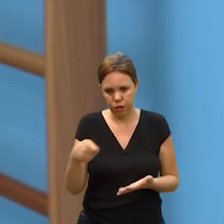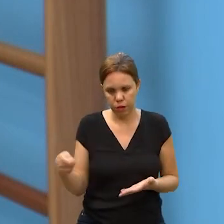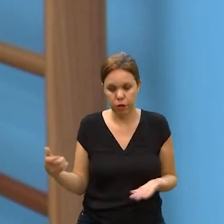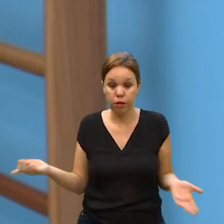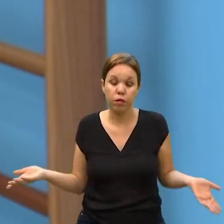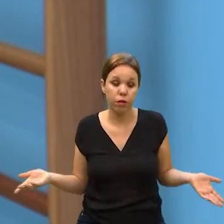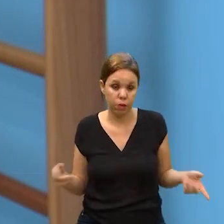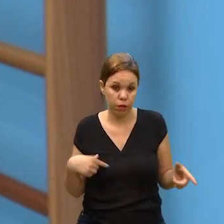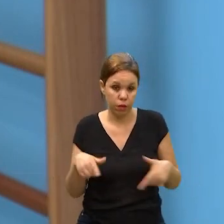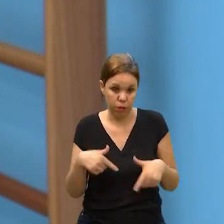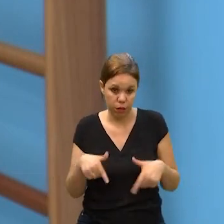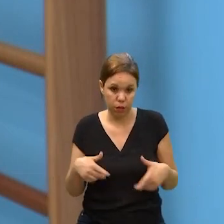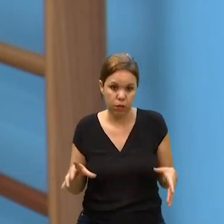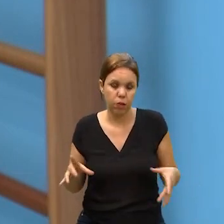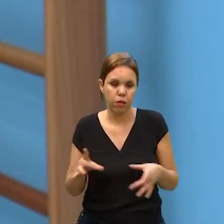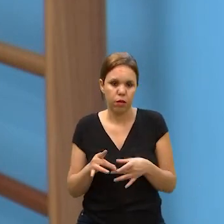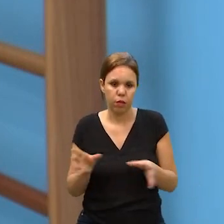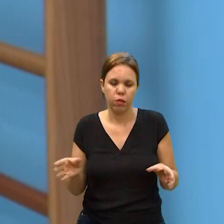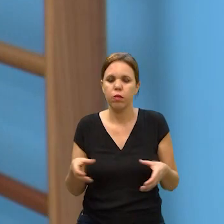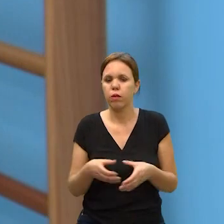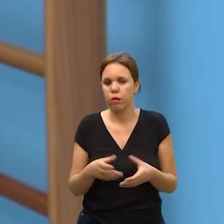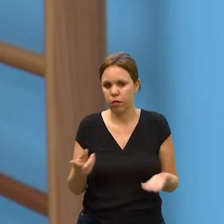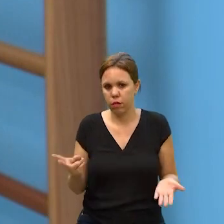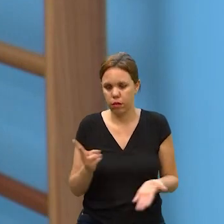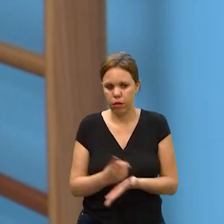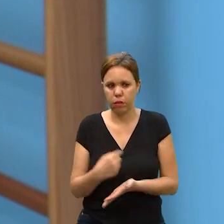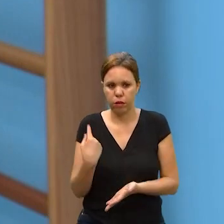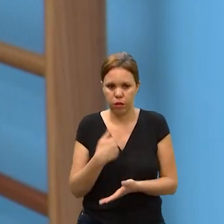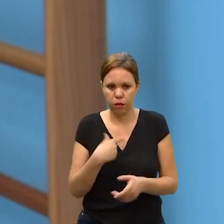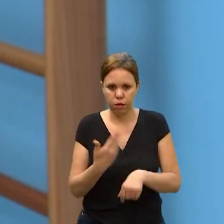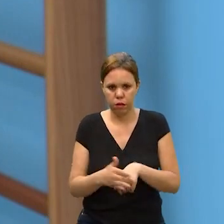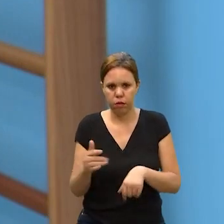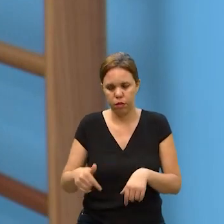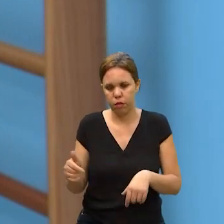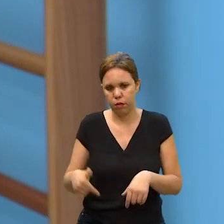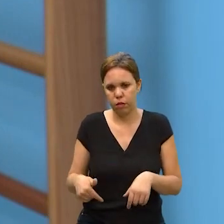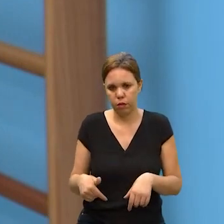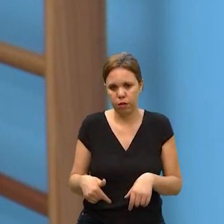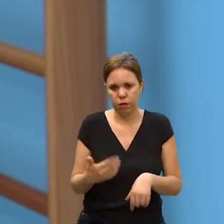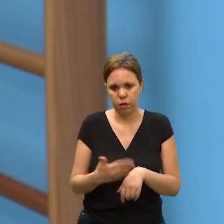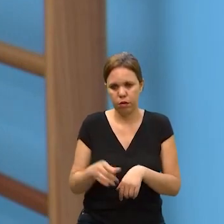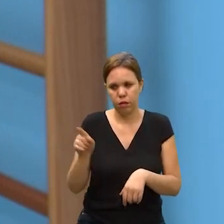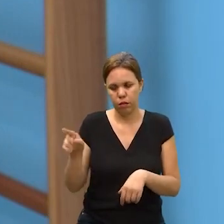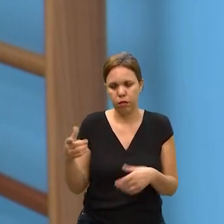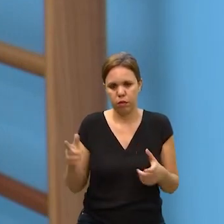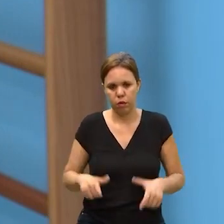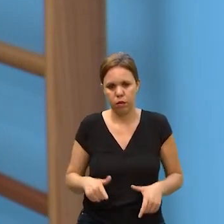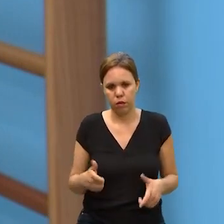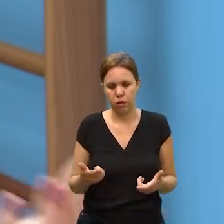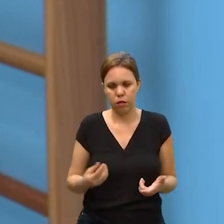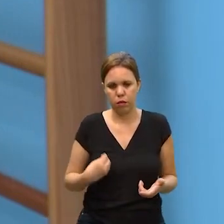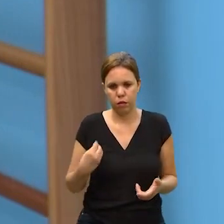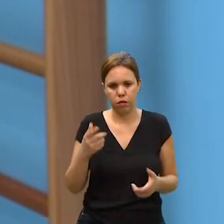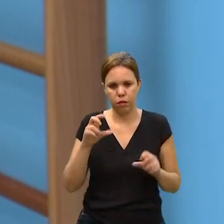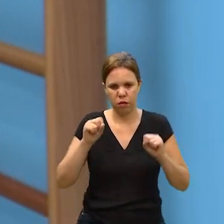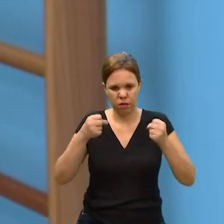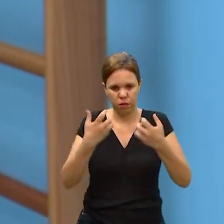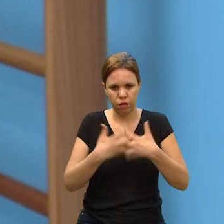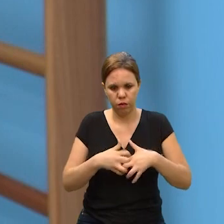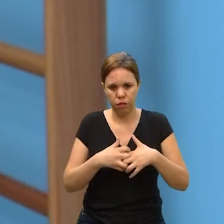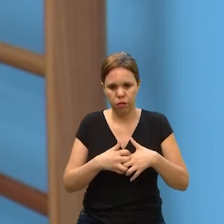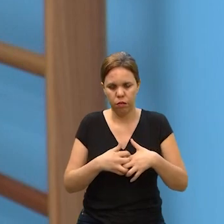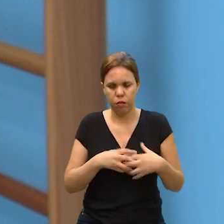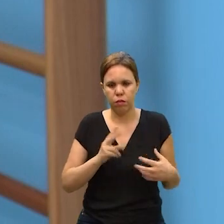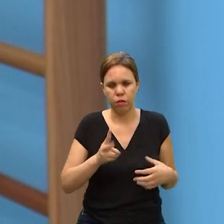usar mesmo as mãozinhas para escrever. Então é um trabalho conjunto mesmo, né? Então a gente tem que treinar aqui e ela colocar em prática lá, para